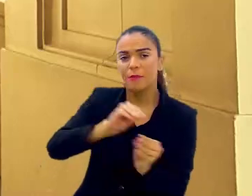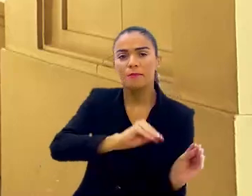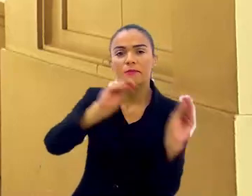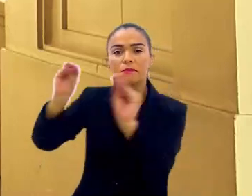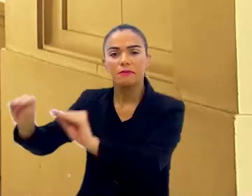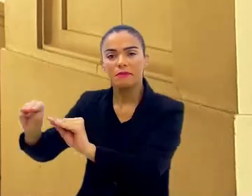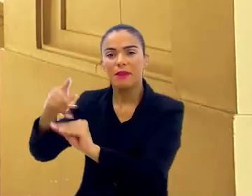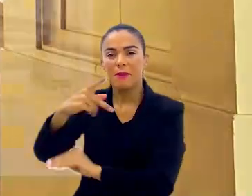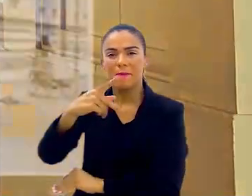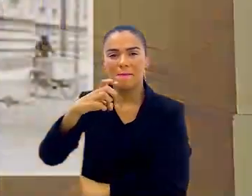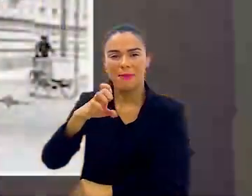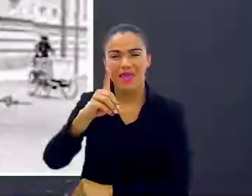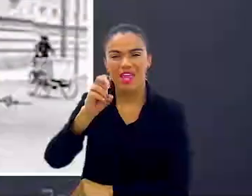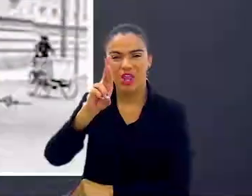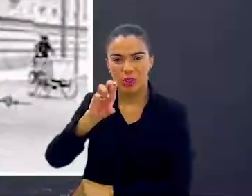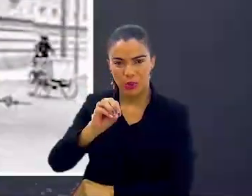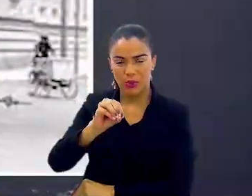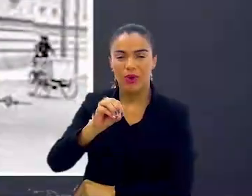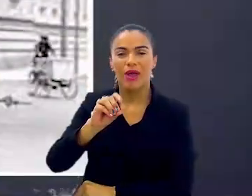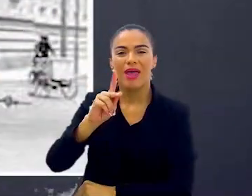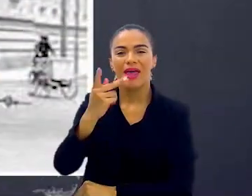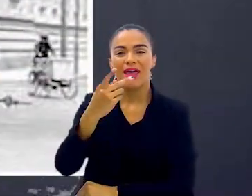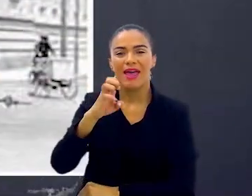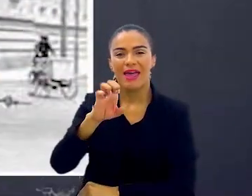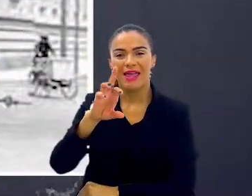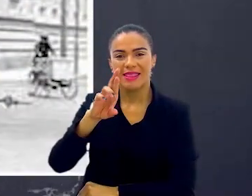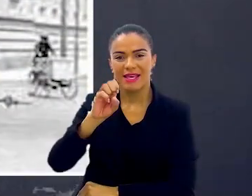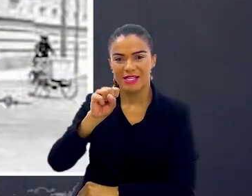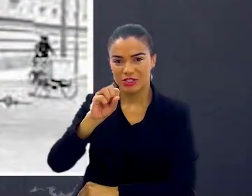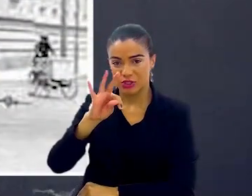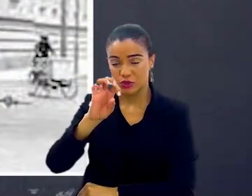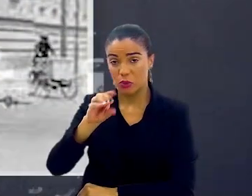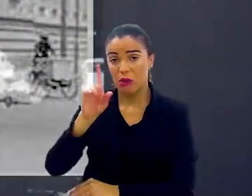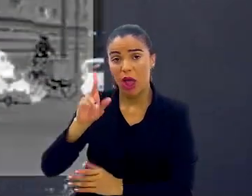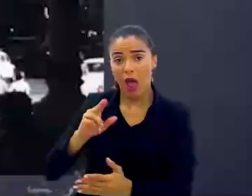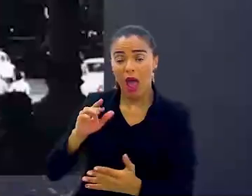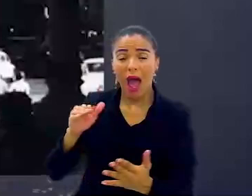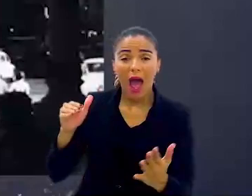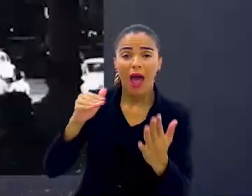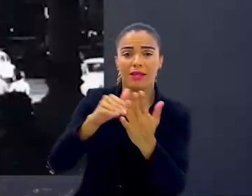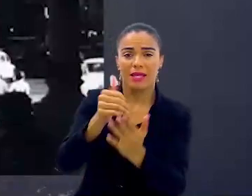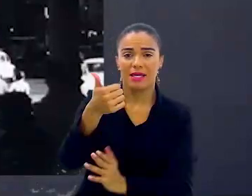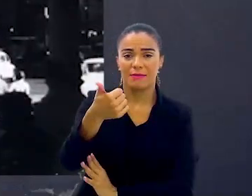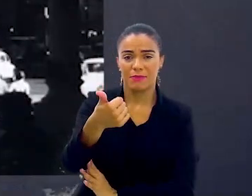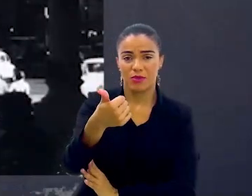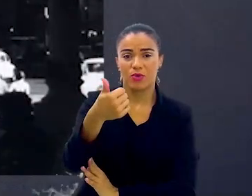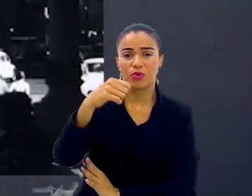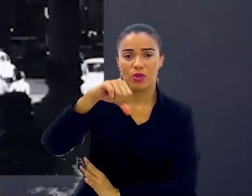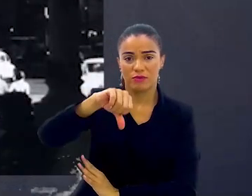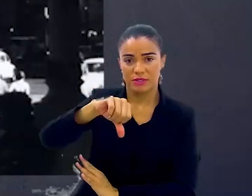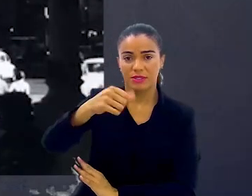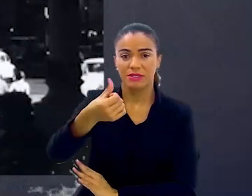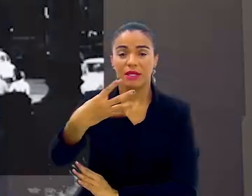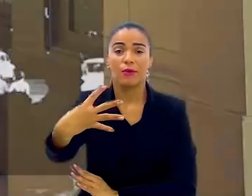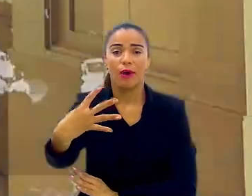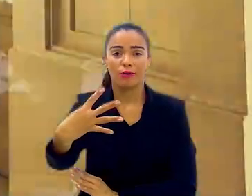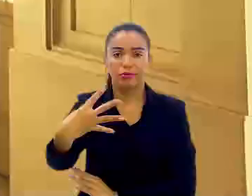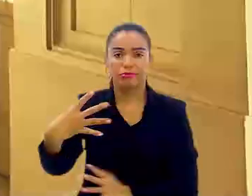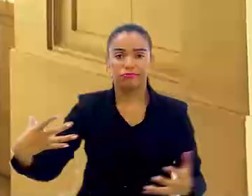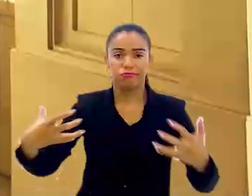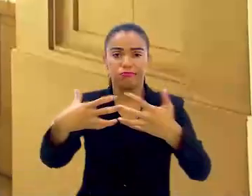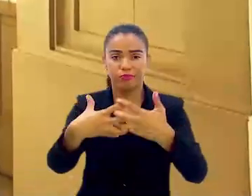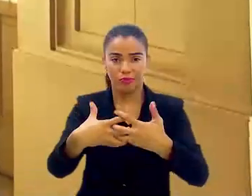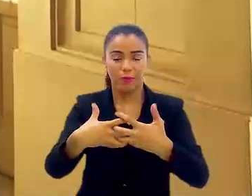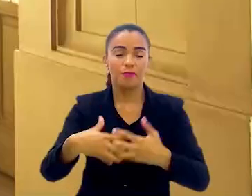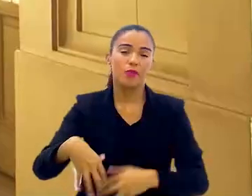transferida para o Palácio Pedro Ernesto, ali na Cinelândia, onde hoje é a Câmara de Vereadores, e fica lá até 74, quando ocorre a fusão da Guanabara com o